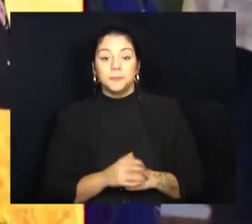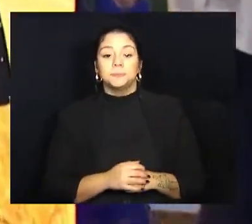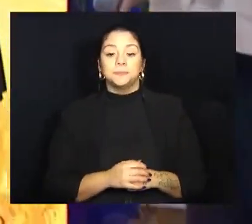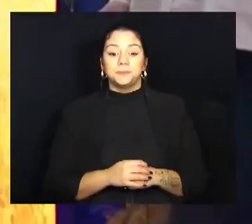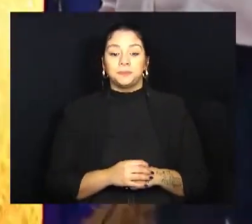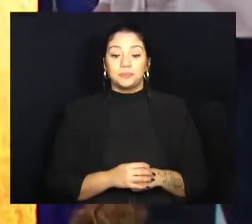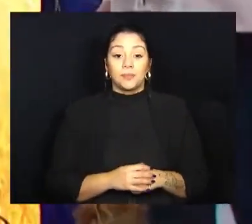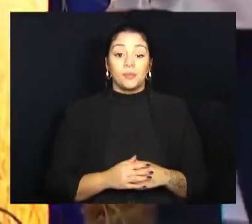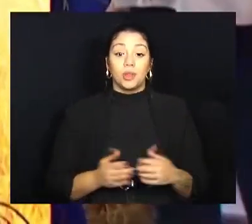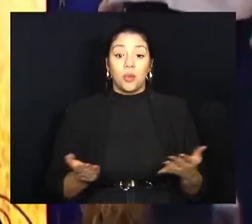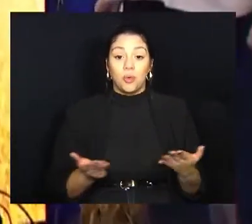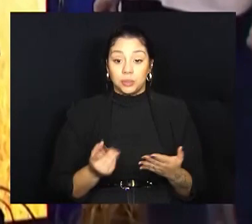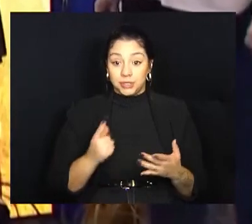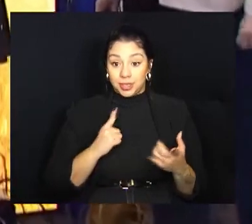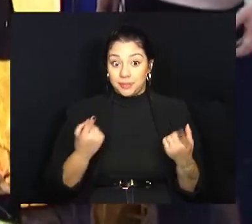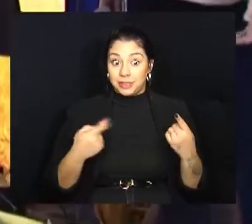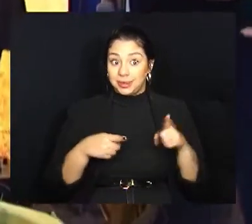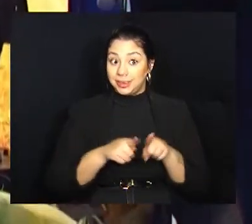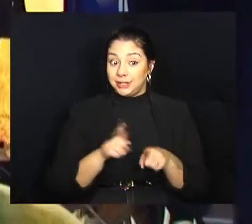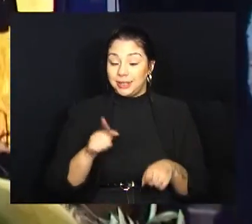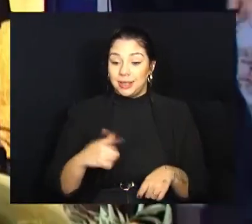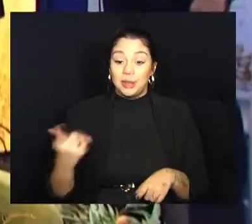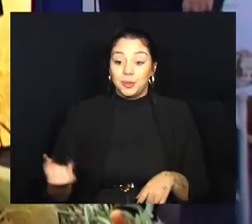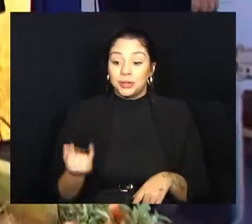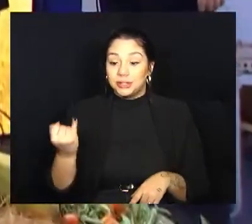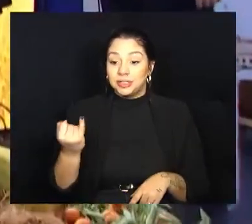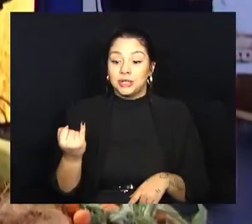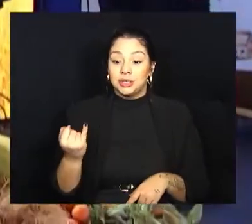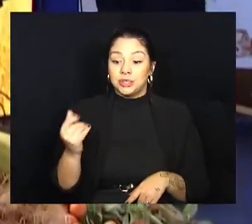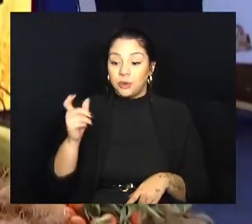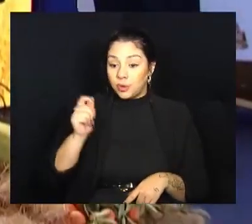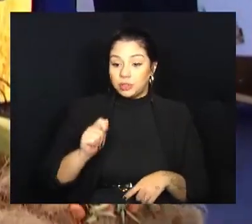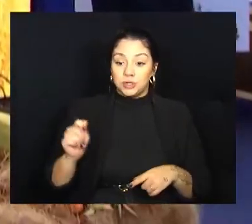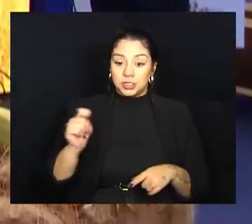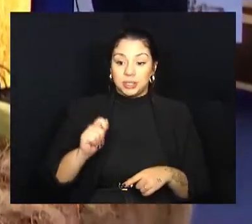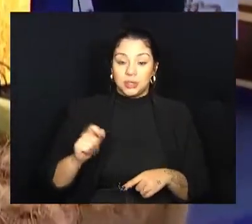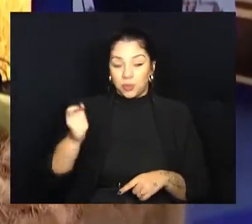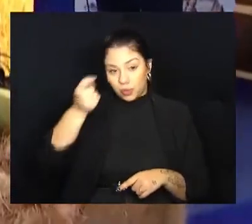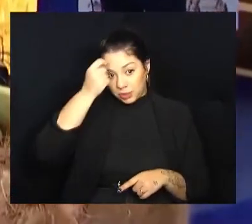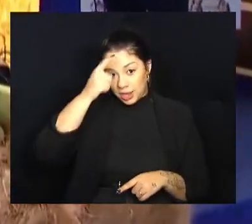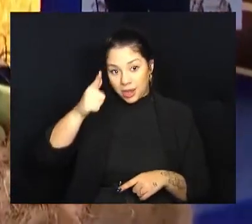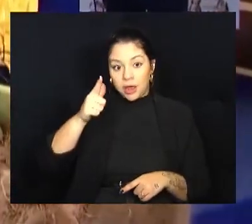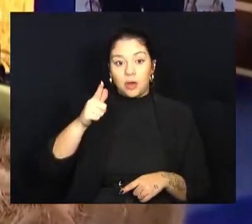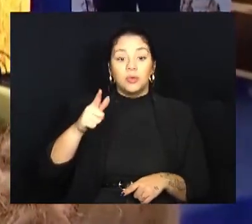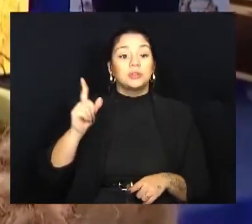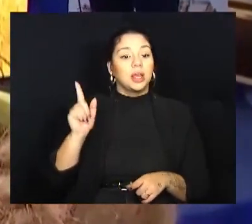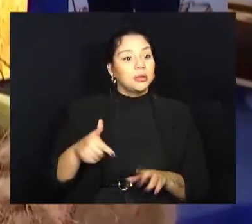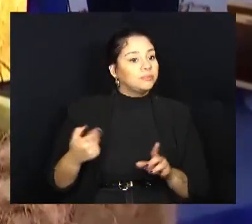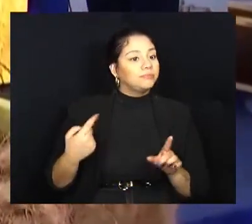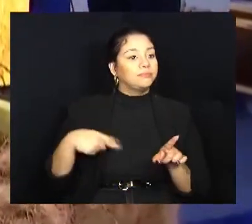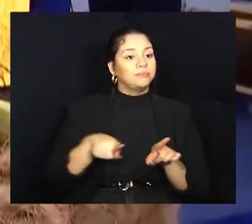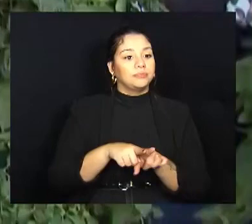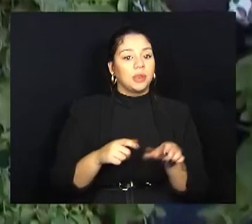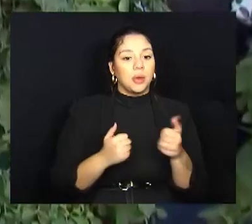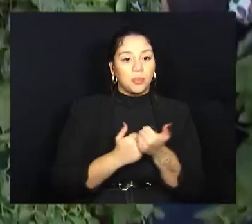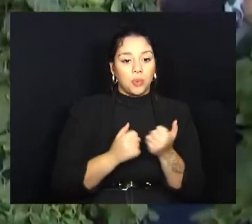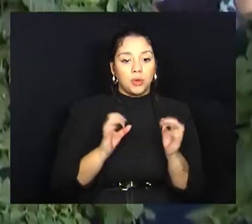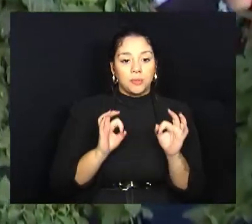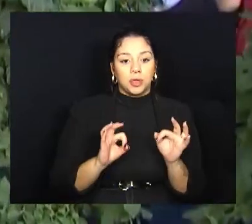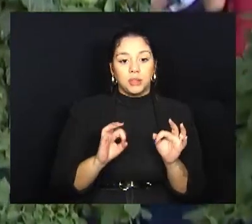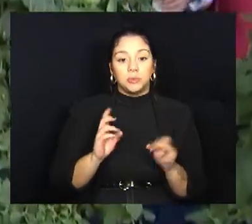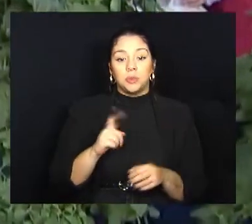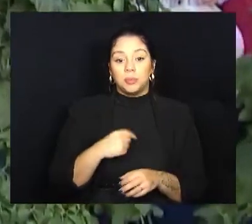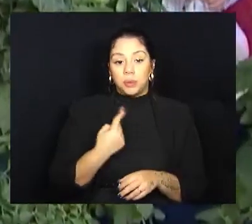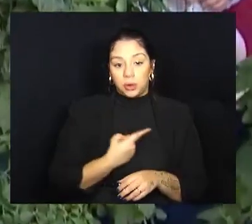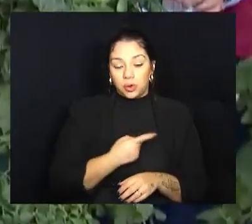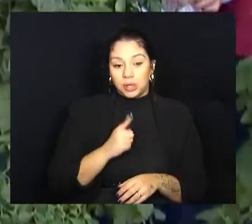hoje a gente tem uma parceria importante com a Associação Comercial também, que é grande apoiadora, porque, enfim, a gente, para poder